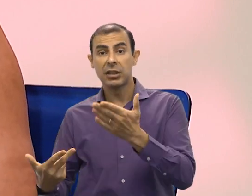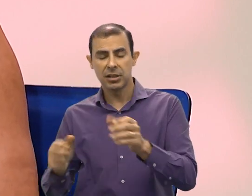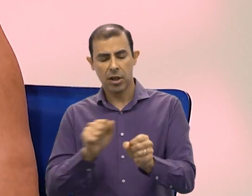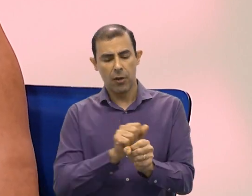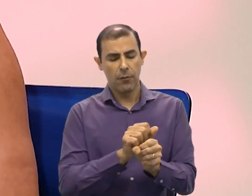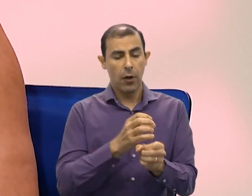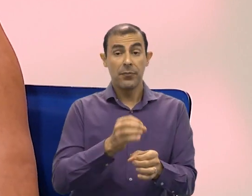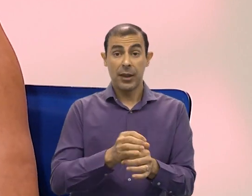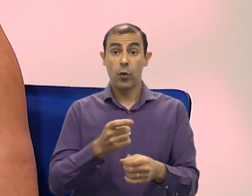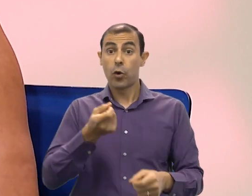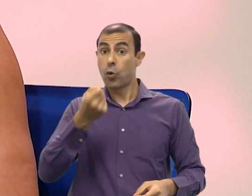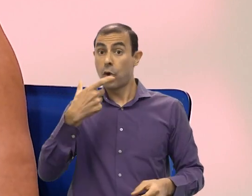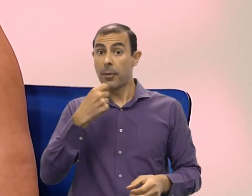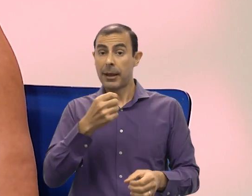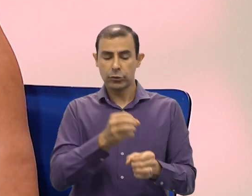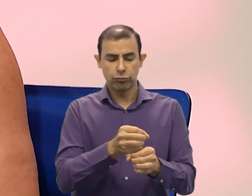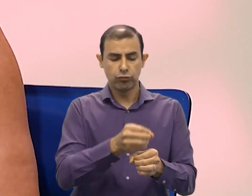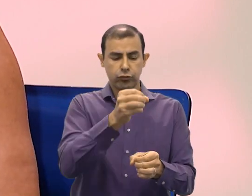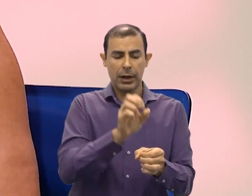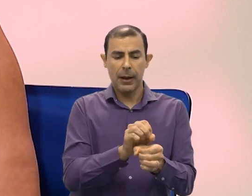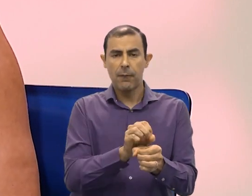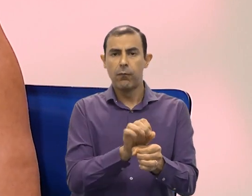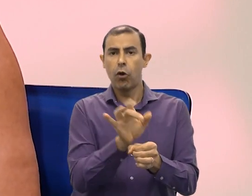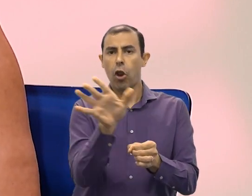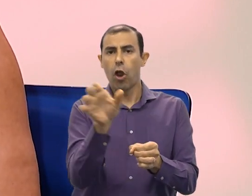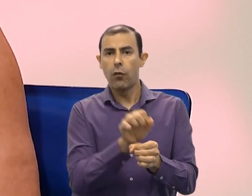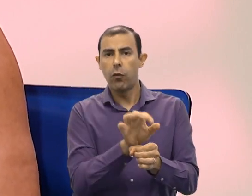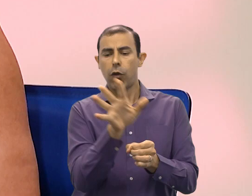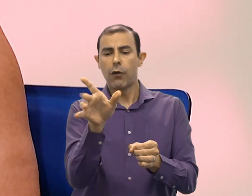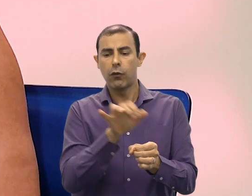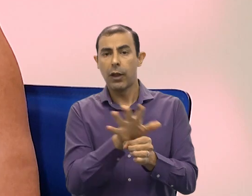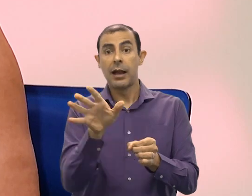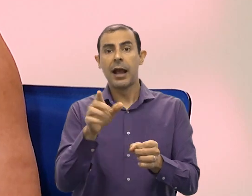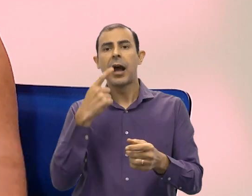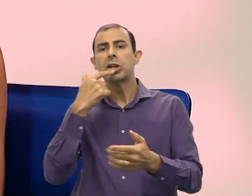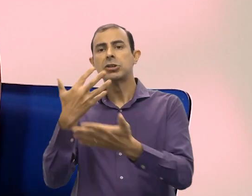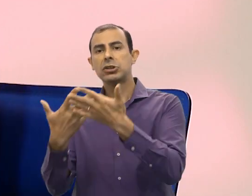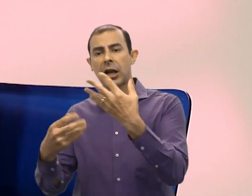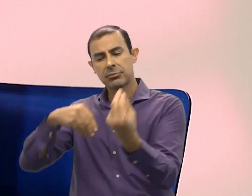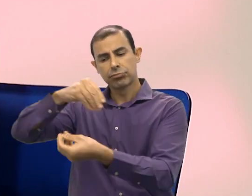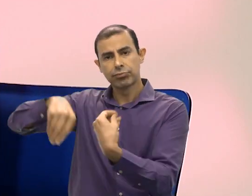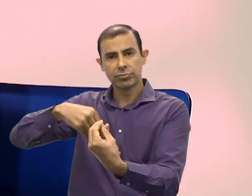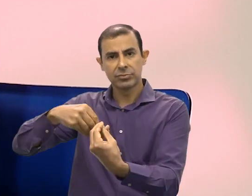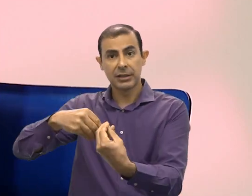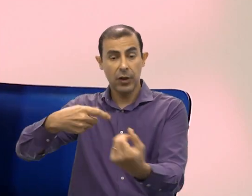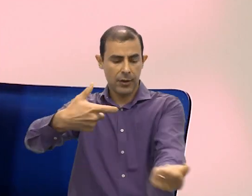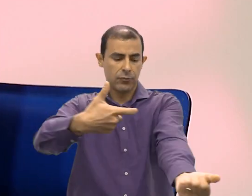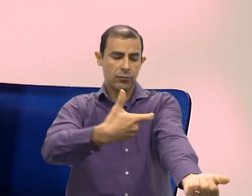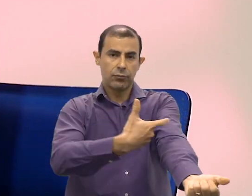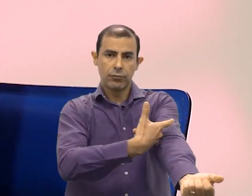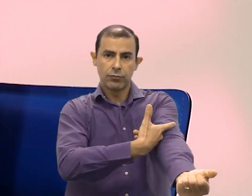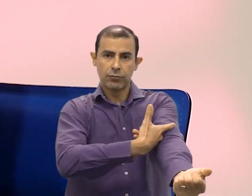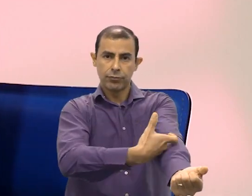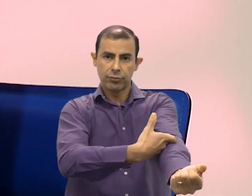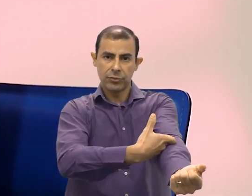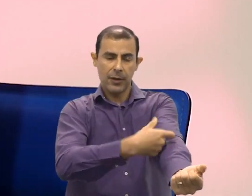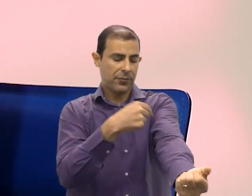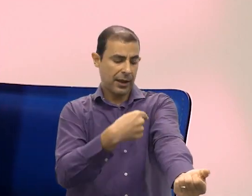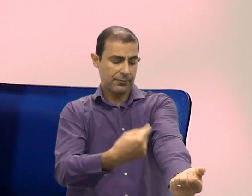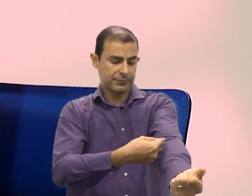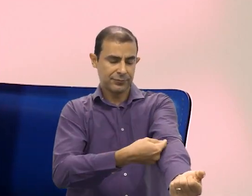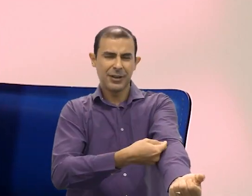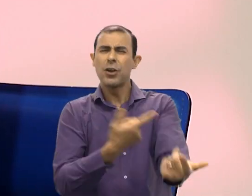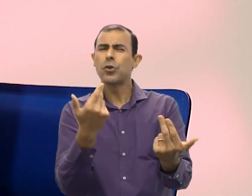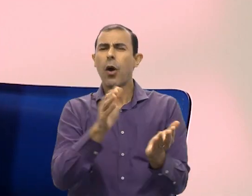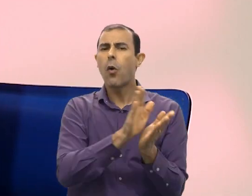essa migração e aí vai ser filtrado do sangue. Como? Vai puncionar a veia, como se ela fosse doar sangue, e